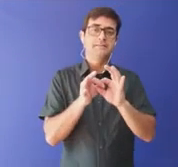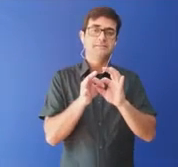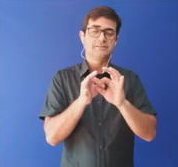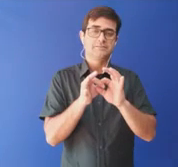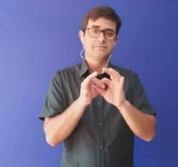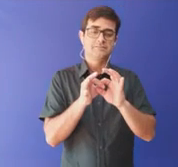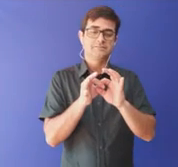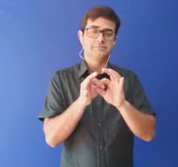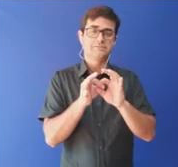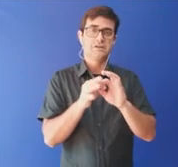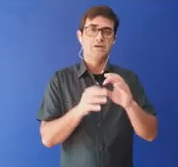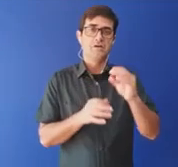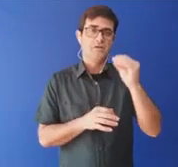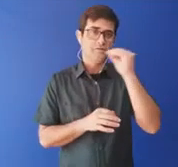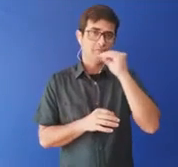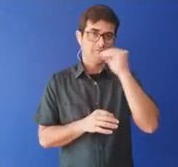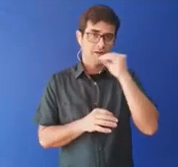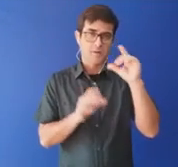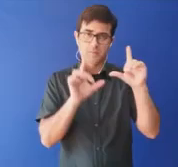mais baixo,